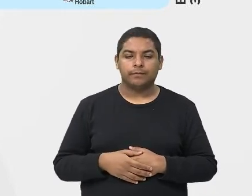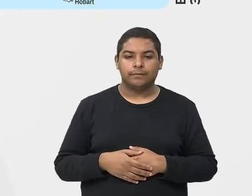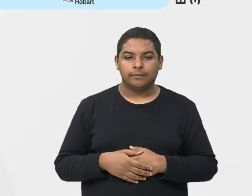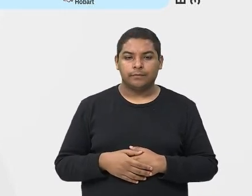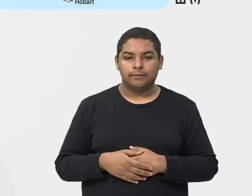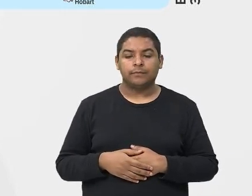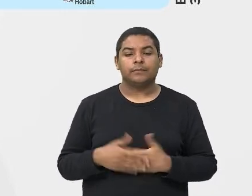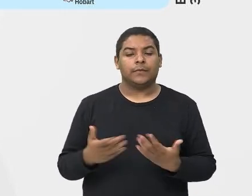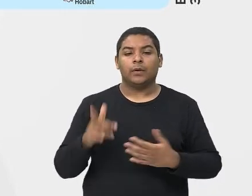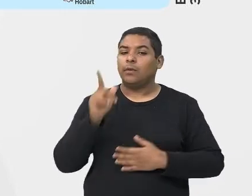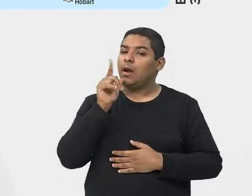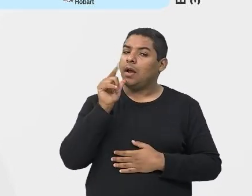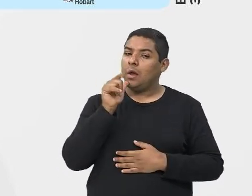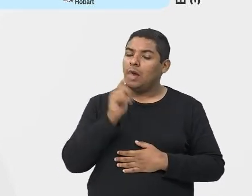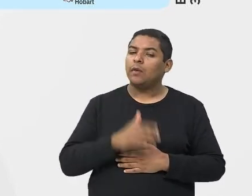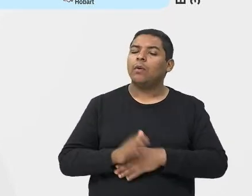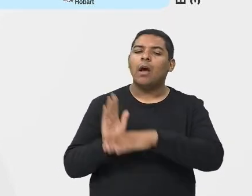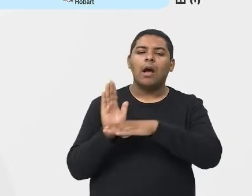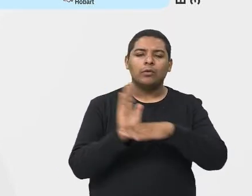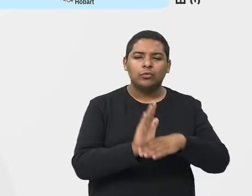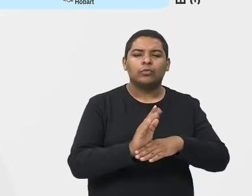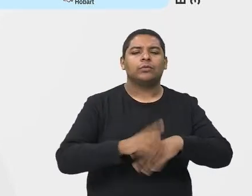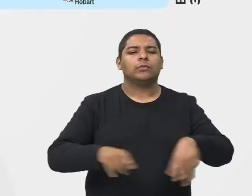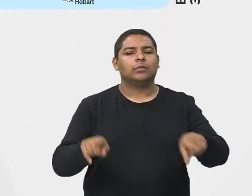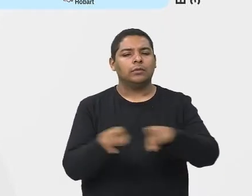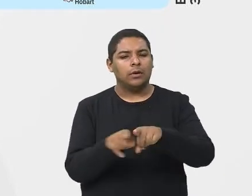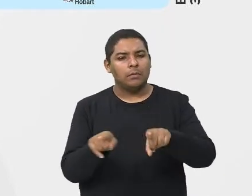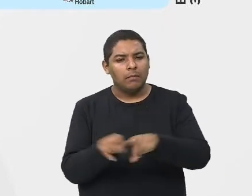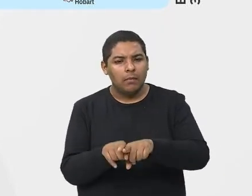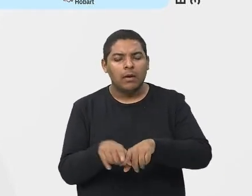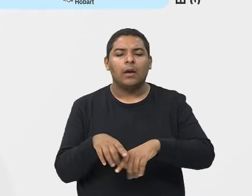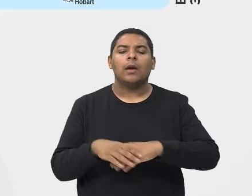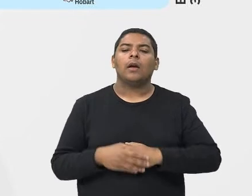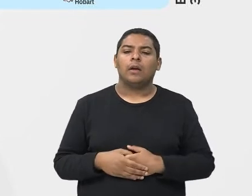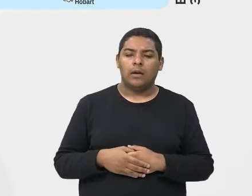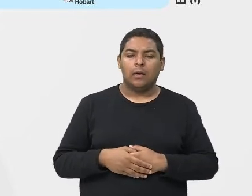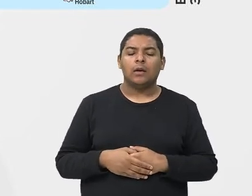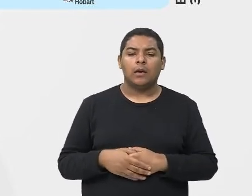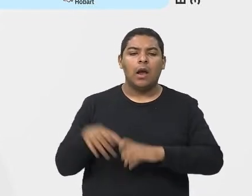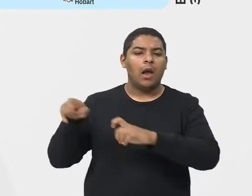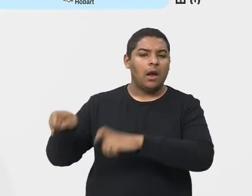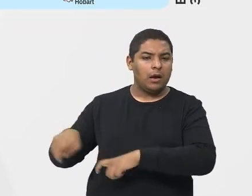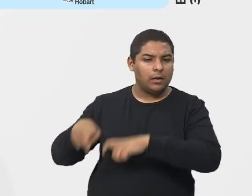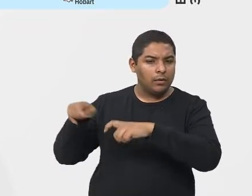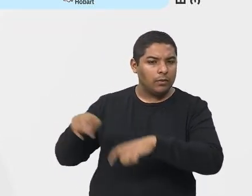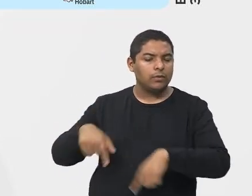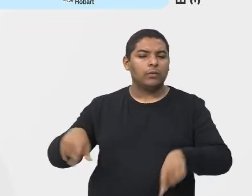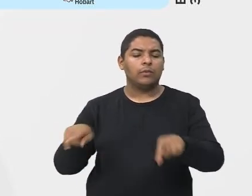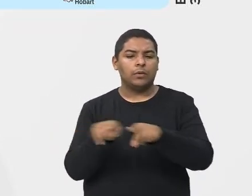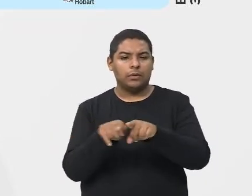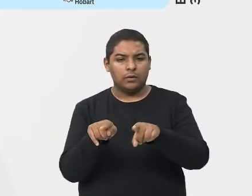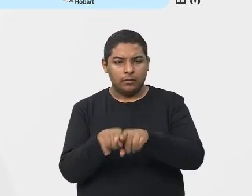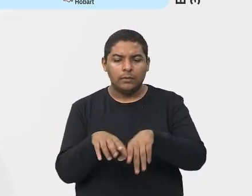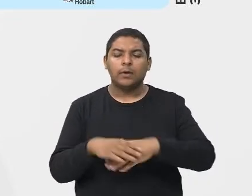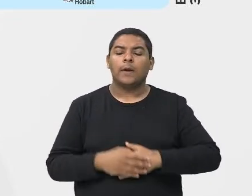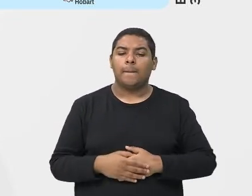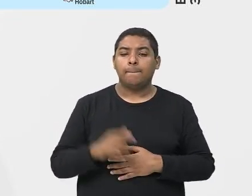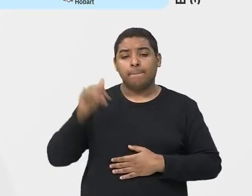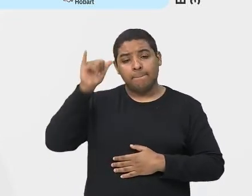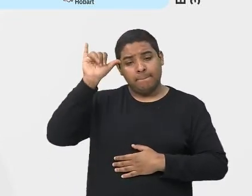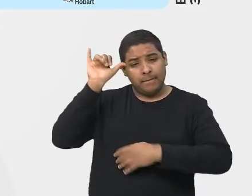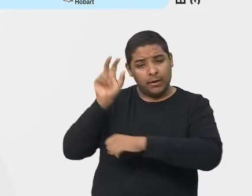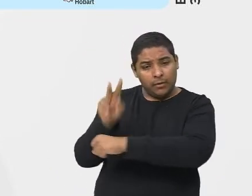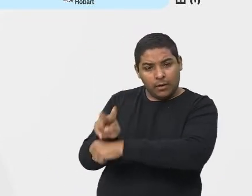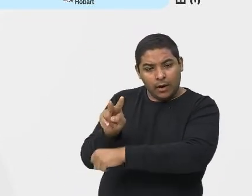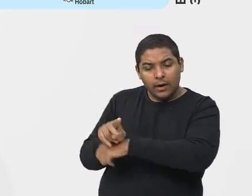esse aquífero também acaba ajudando tanto na parte aí da agricultura, né, da pecuária e também